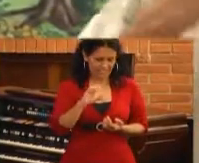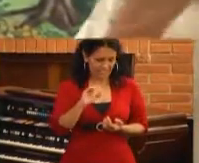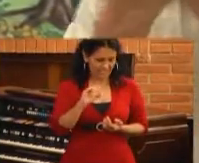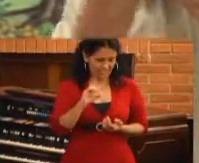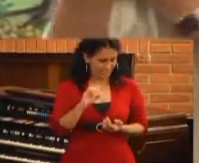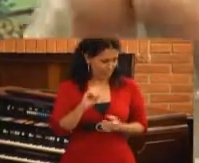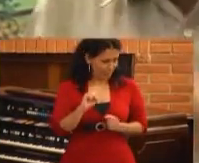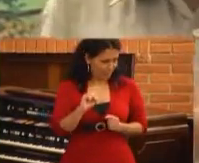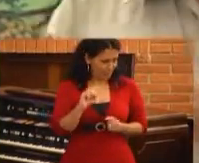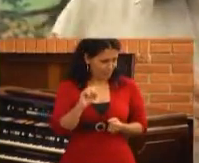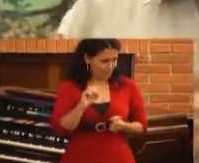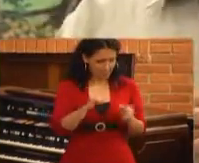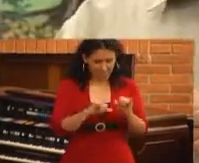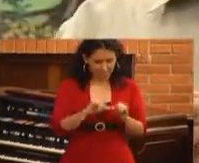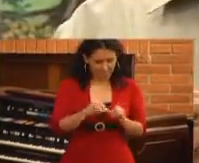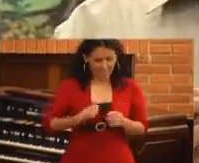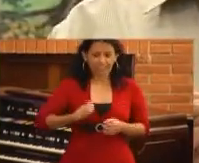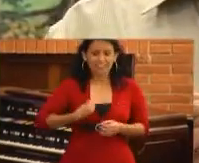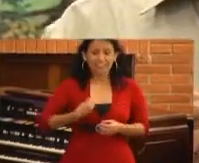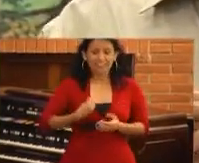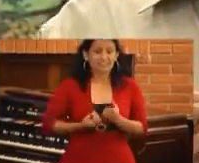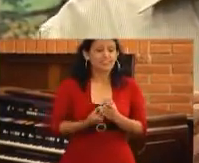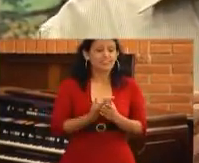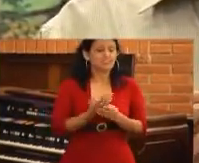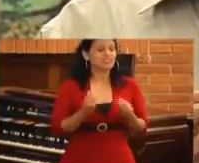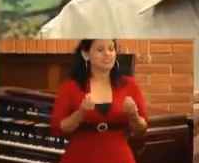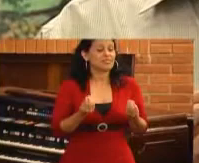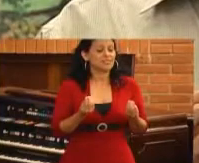O que é vida?